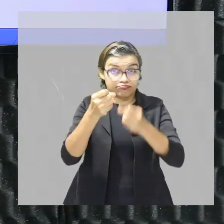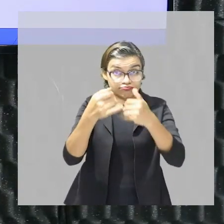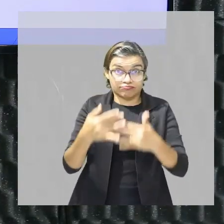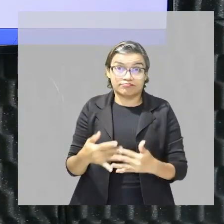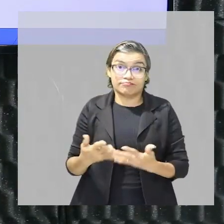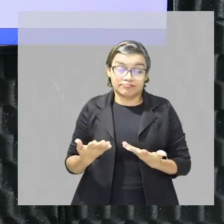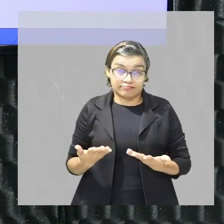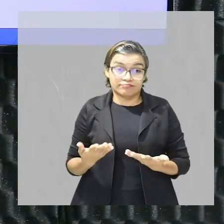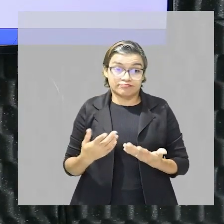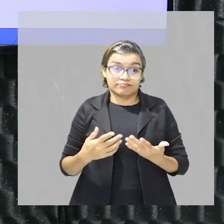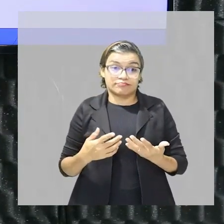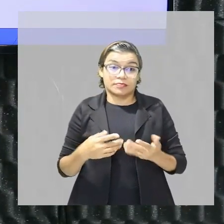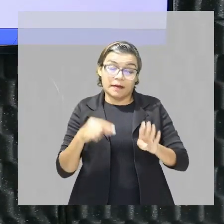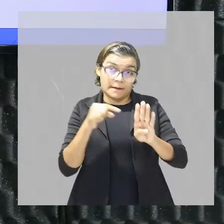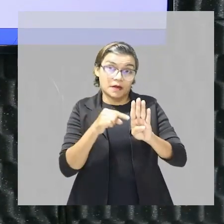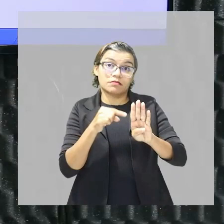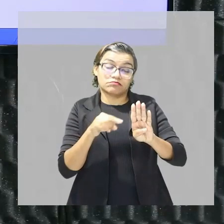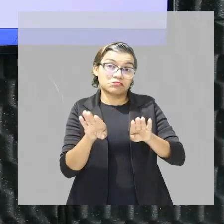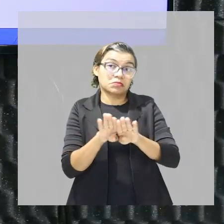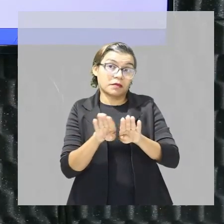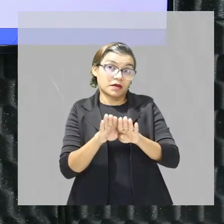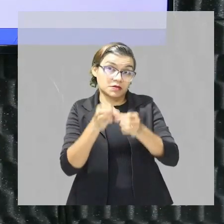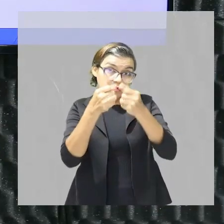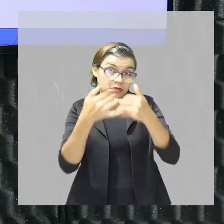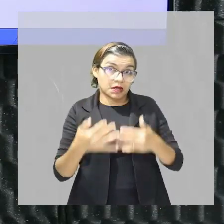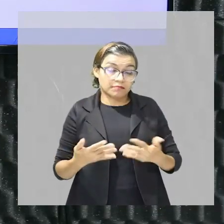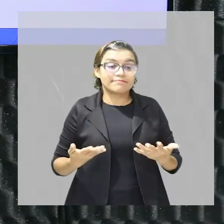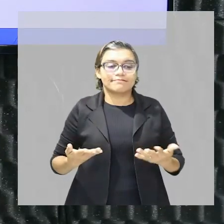na letra b de bola